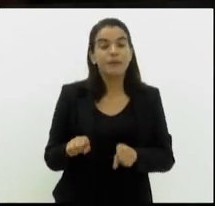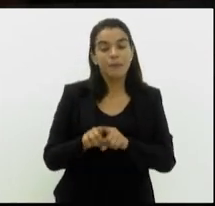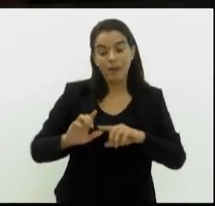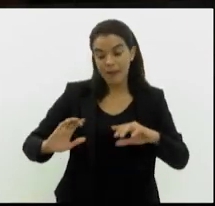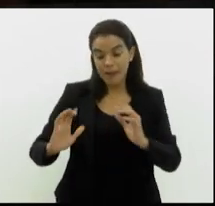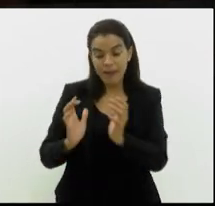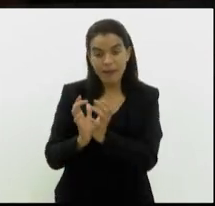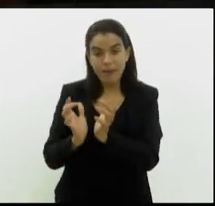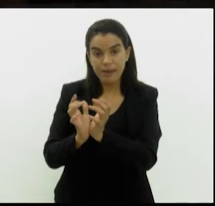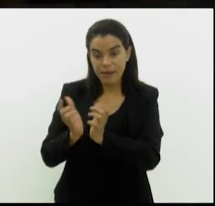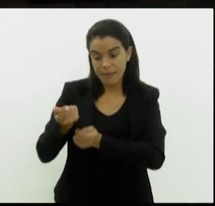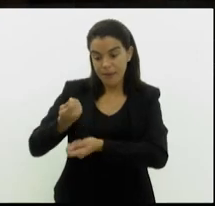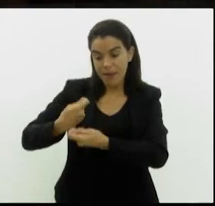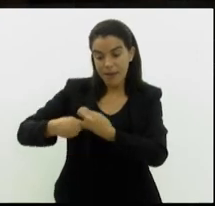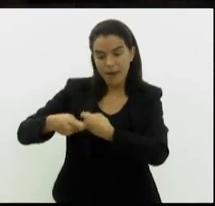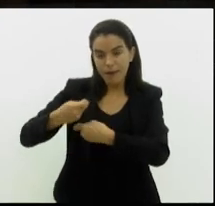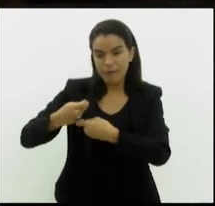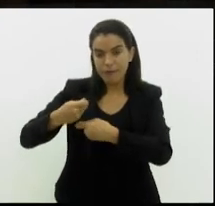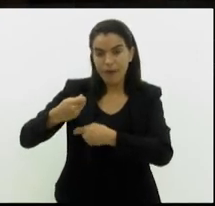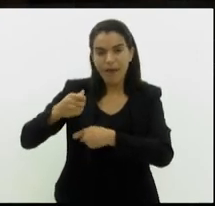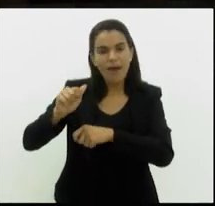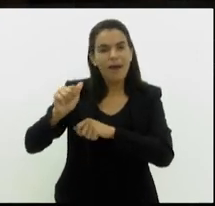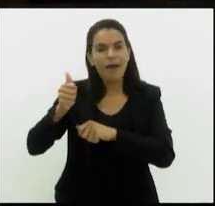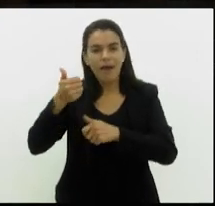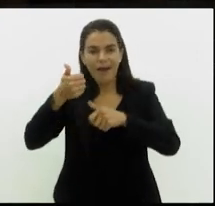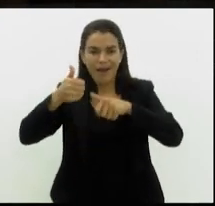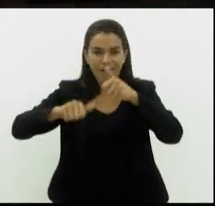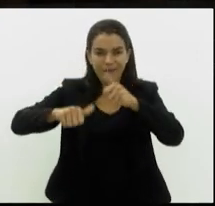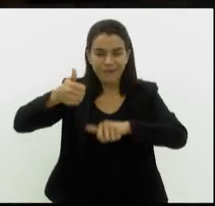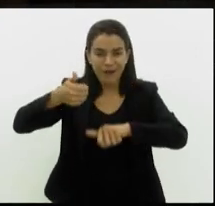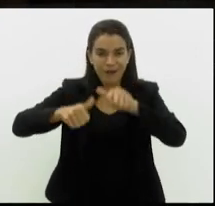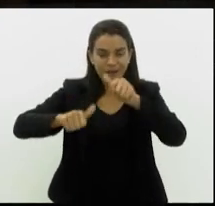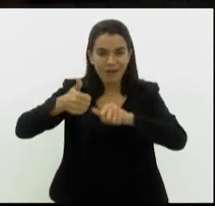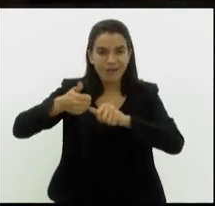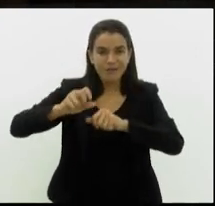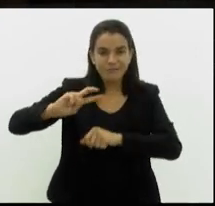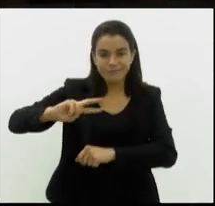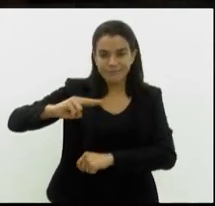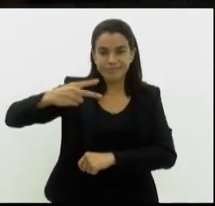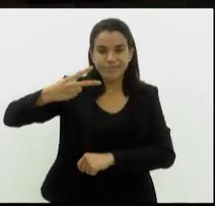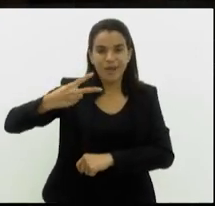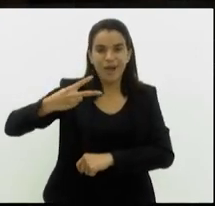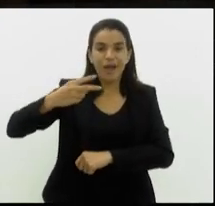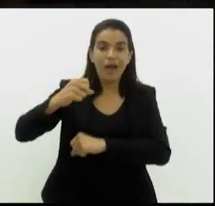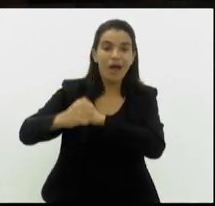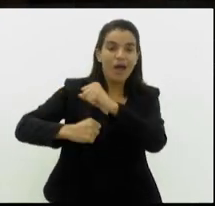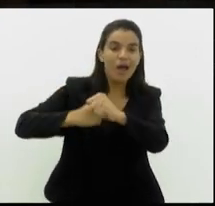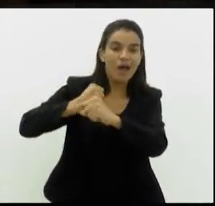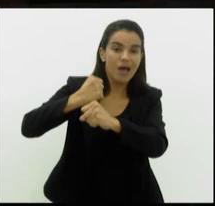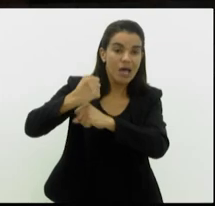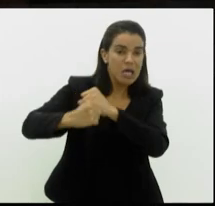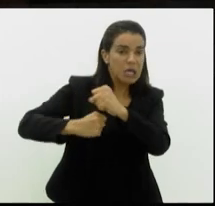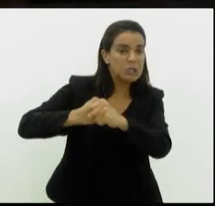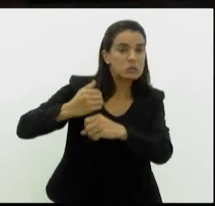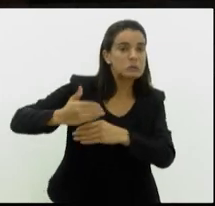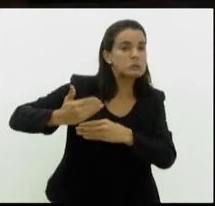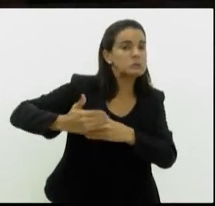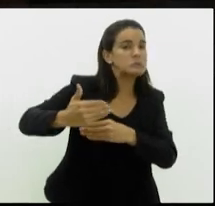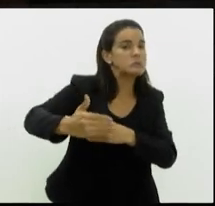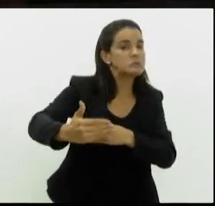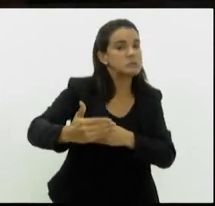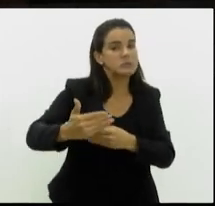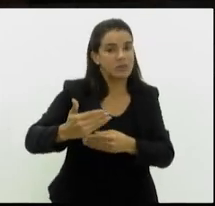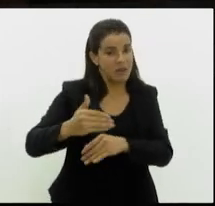econômica avalia reajuste nos próximos anos. Próximos anos é